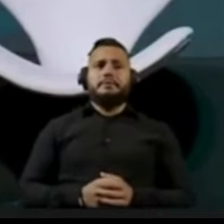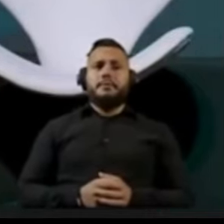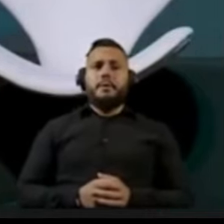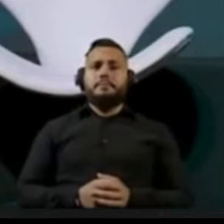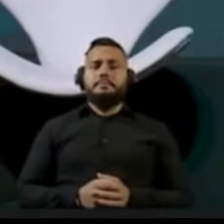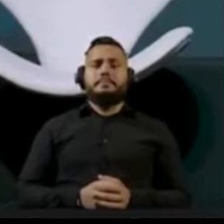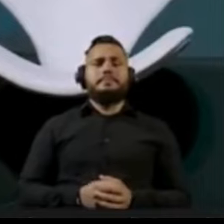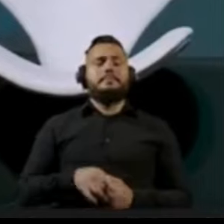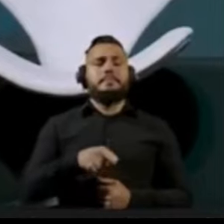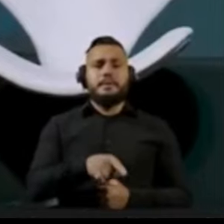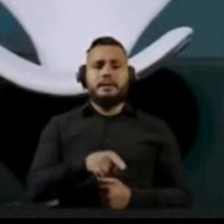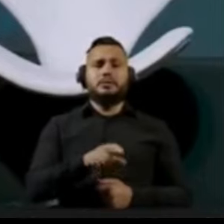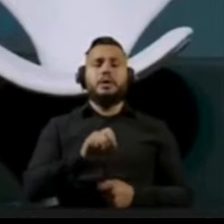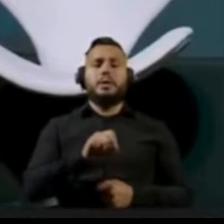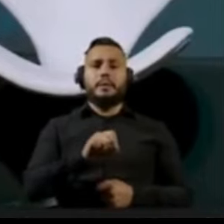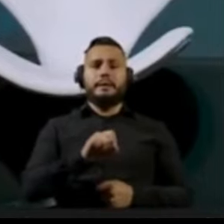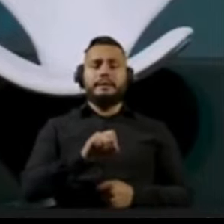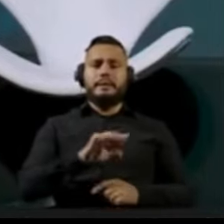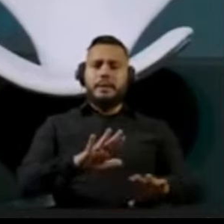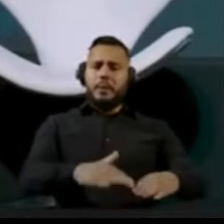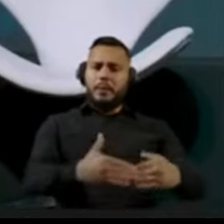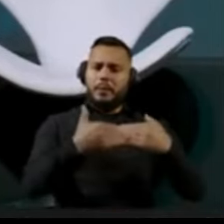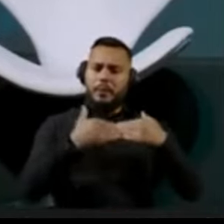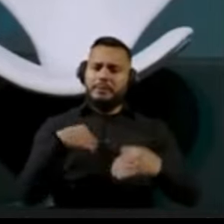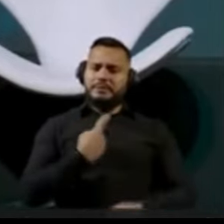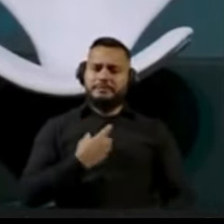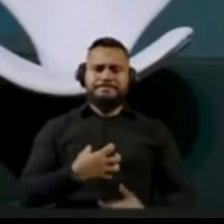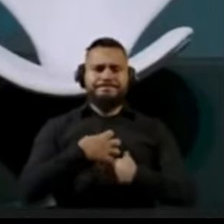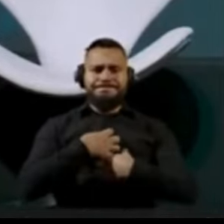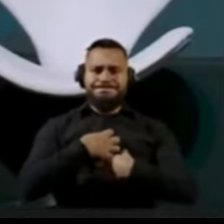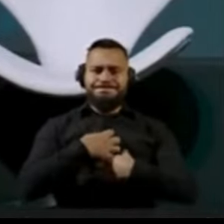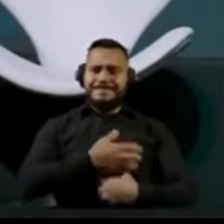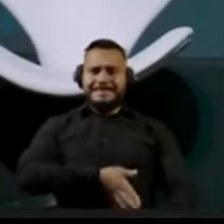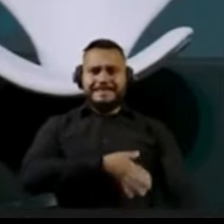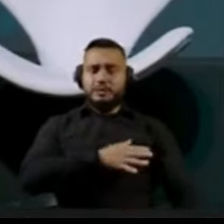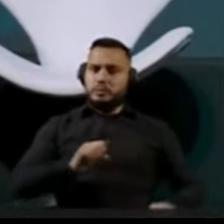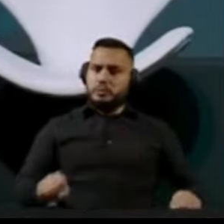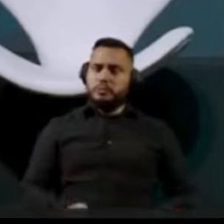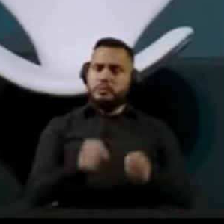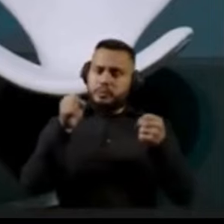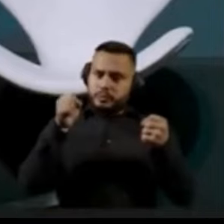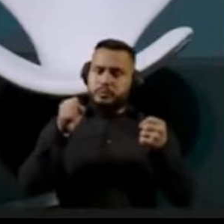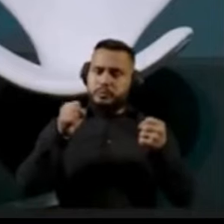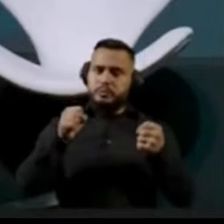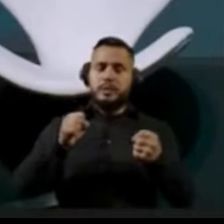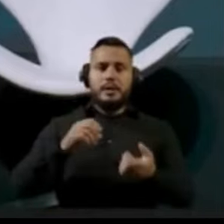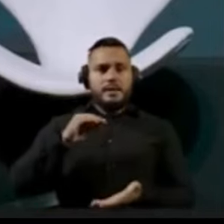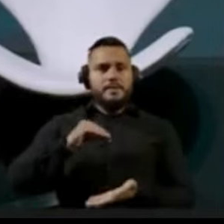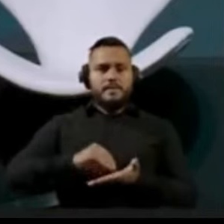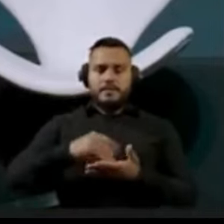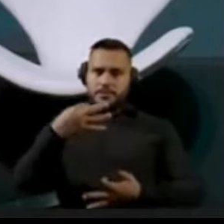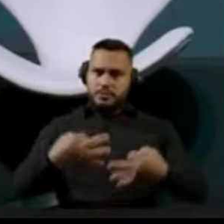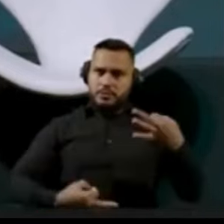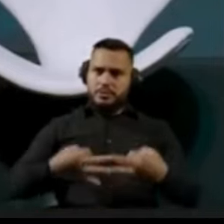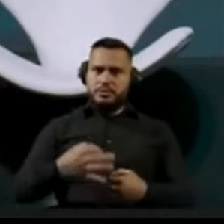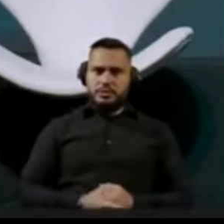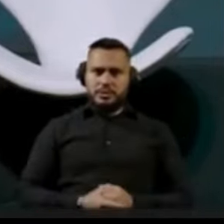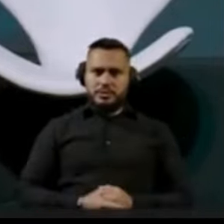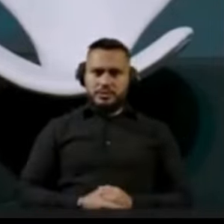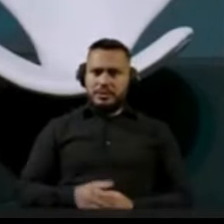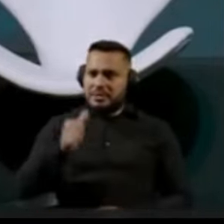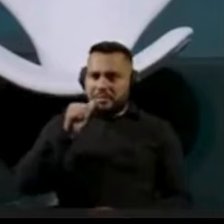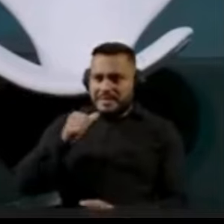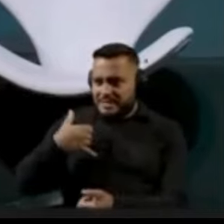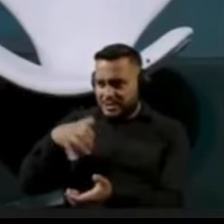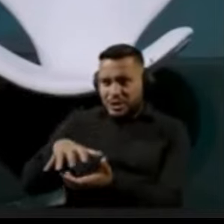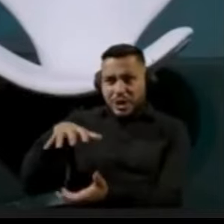é provocar no nosso coração o sentimento da injustiça e da indignação. Você pegar uma senhora de 60